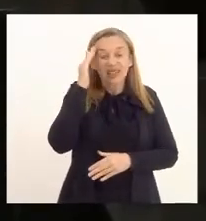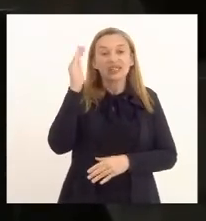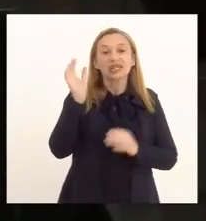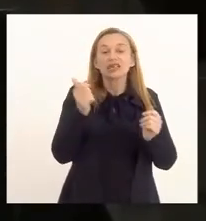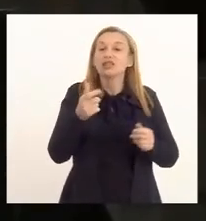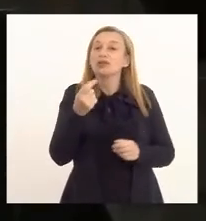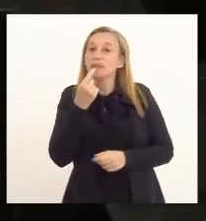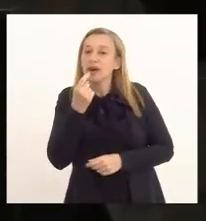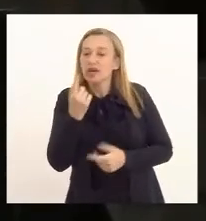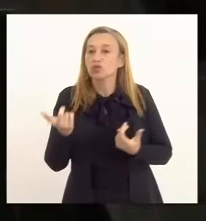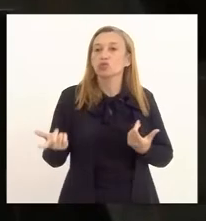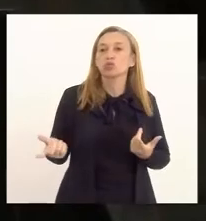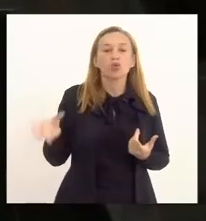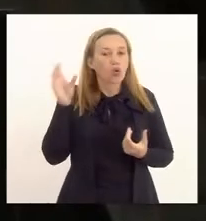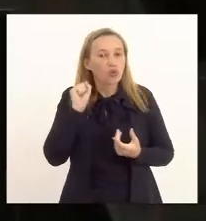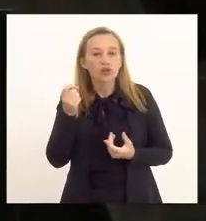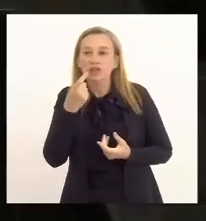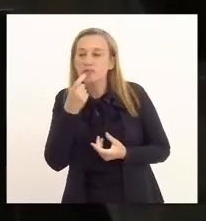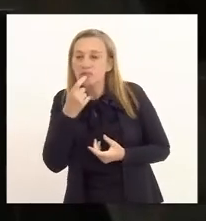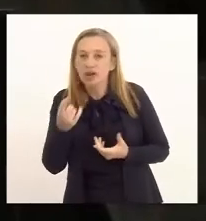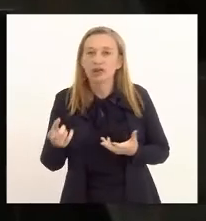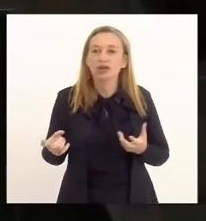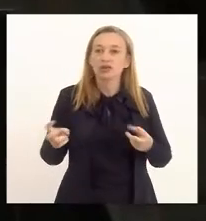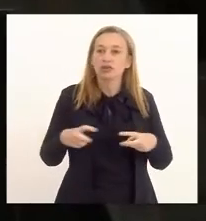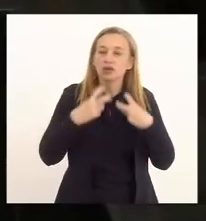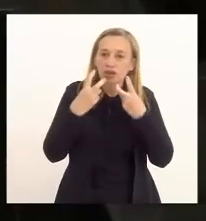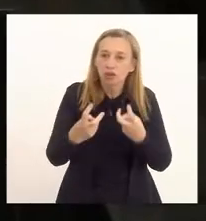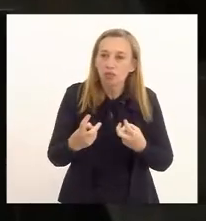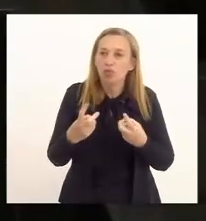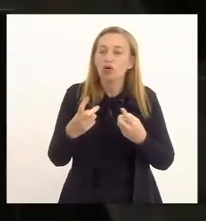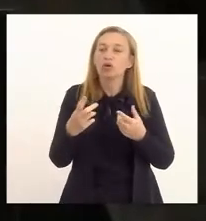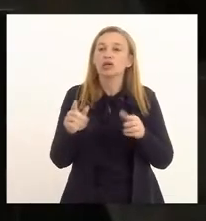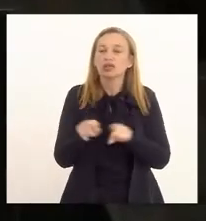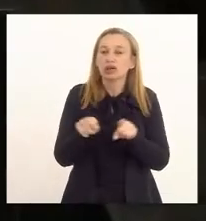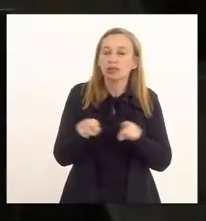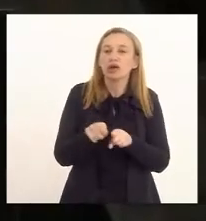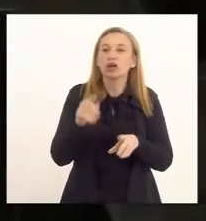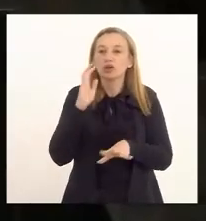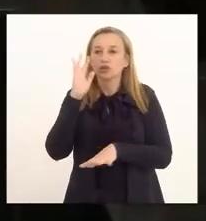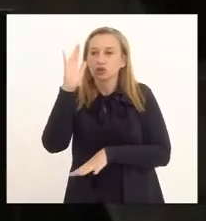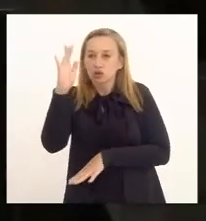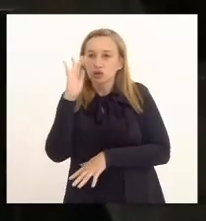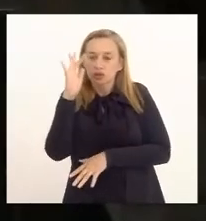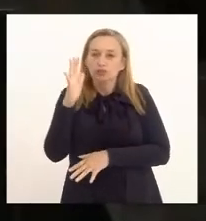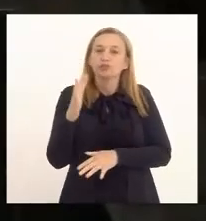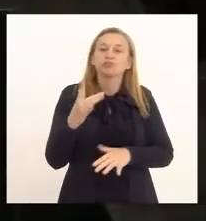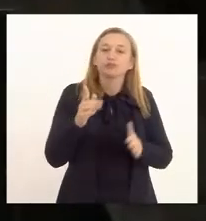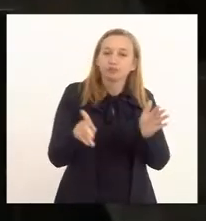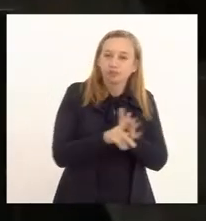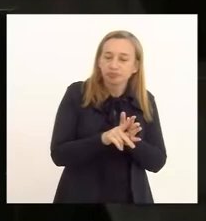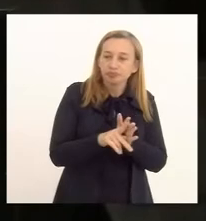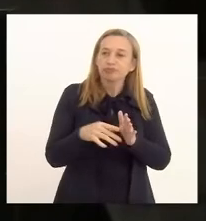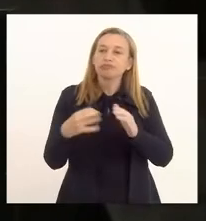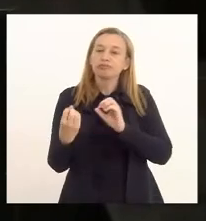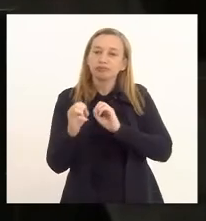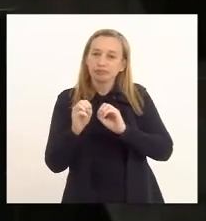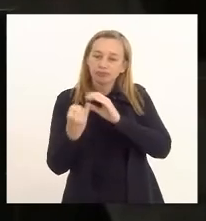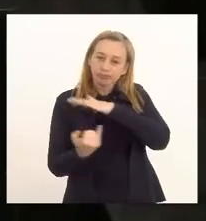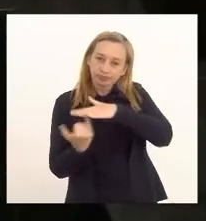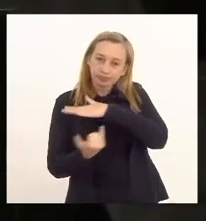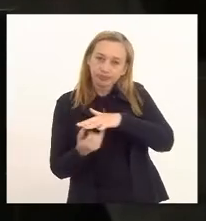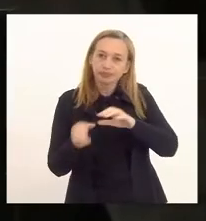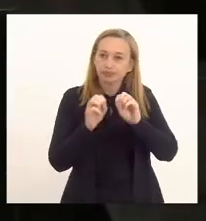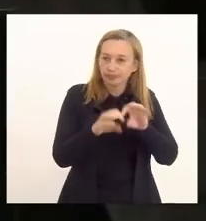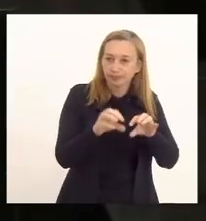ouvir de perto as demandas, os clamores e também os sonhos e os projetos de grandes instituições de educação e de ciência e de pesquisa